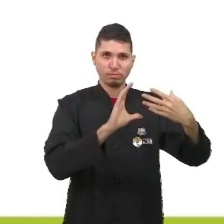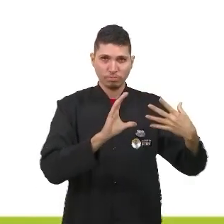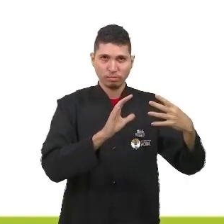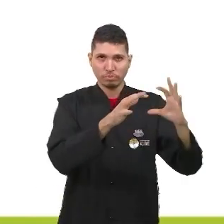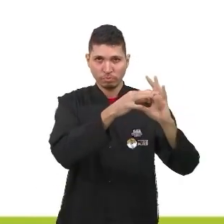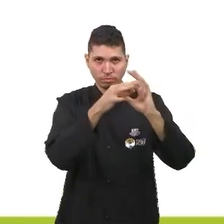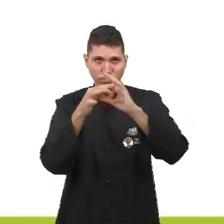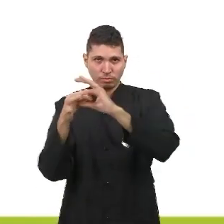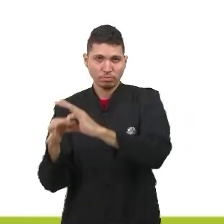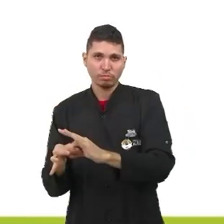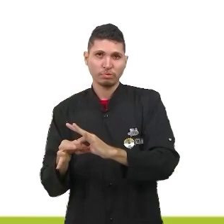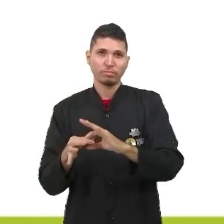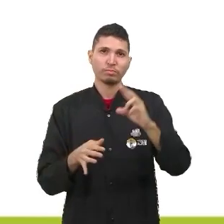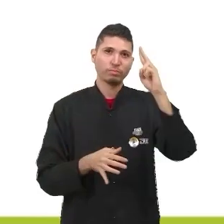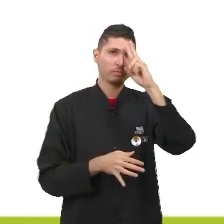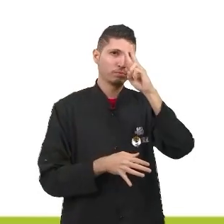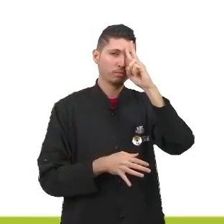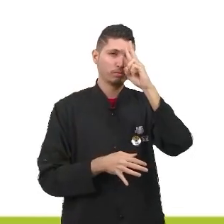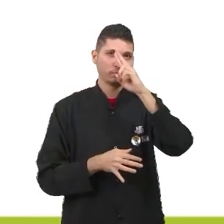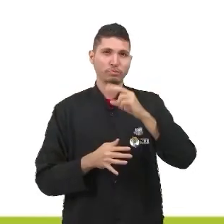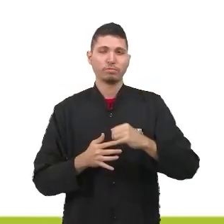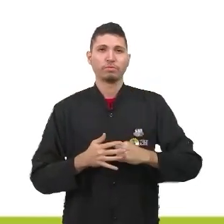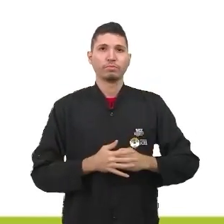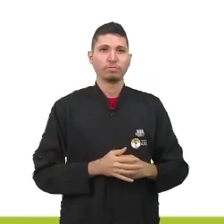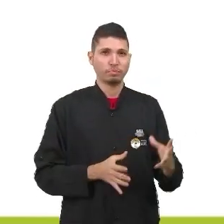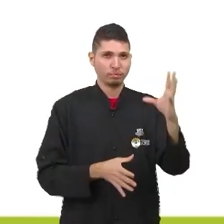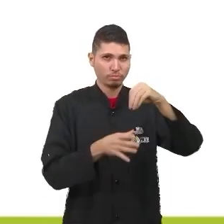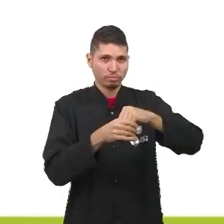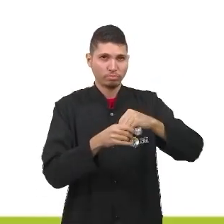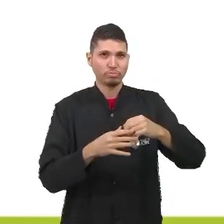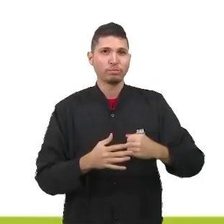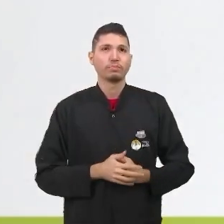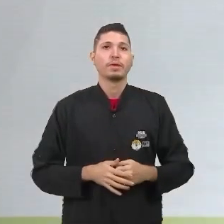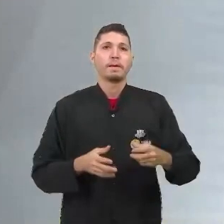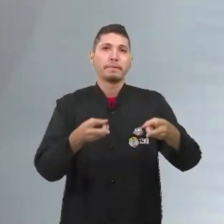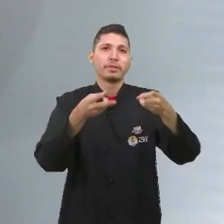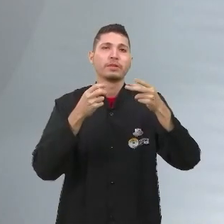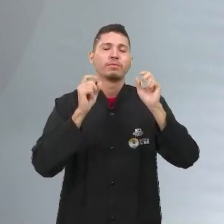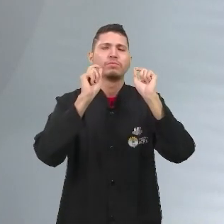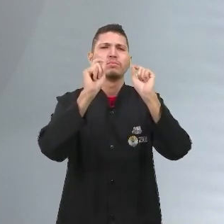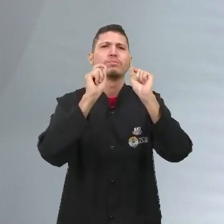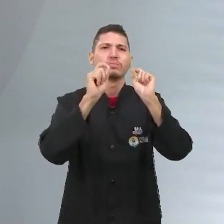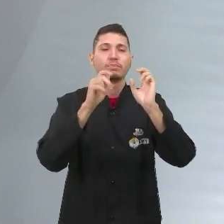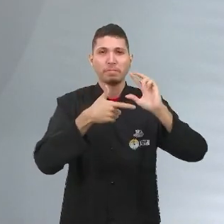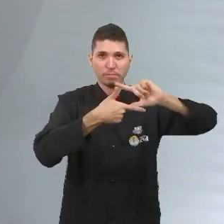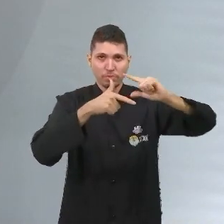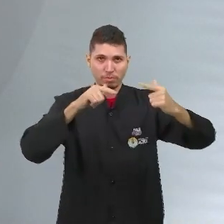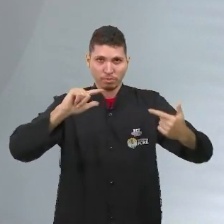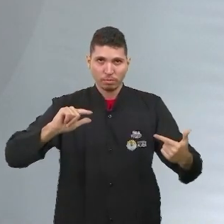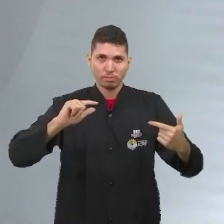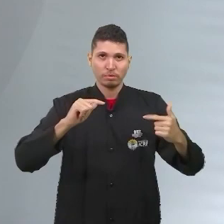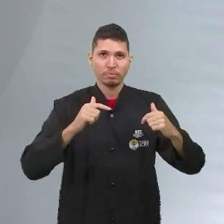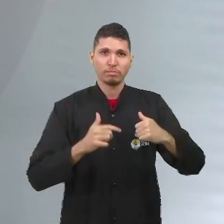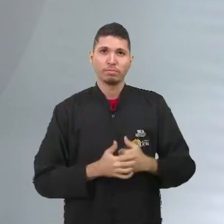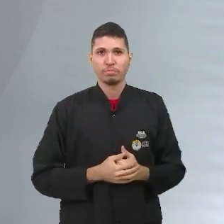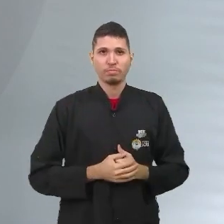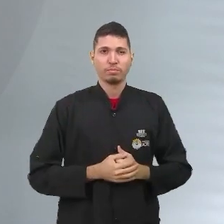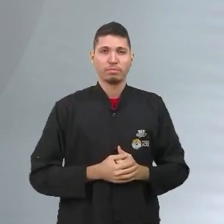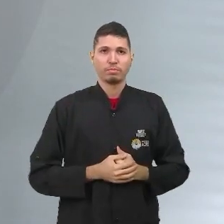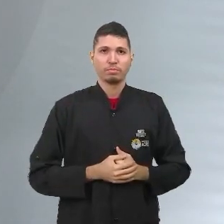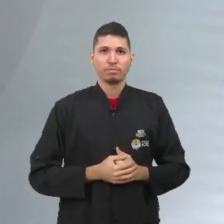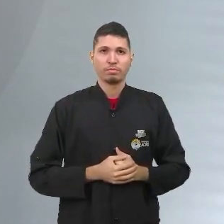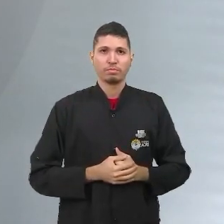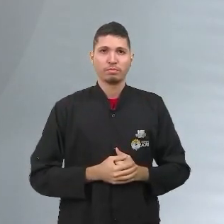histórico inserido. Então, o que nós conseguimos perceber? Que o modernismo, ele veio,